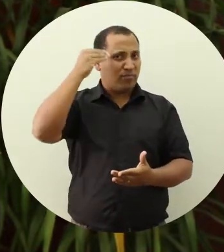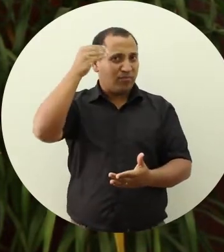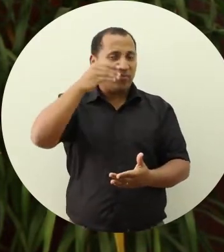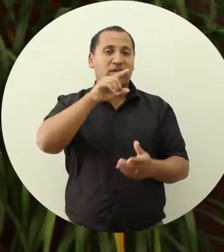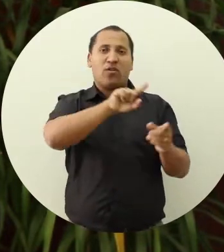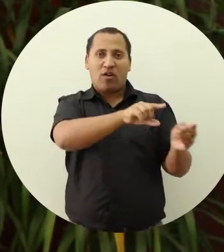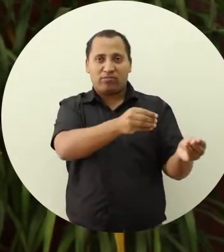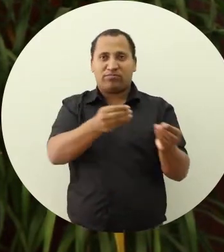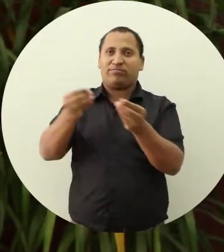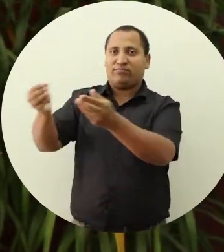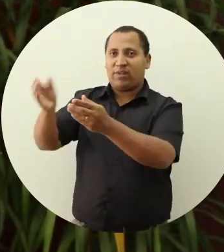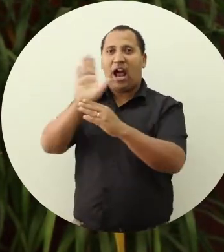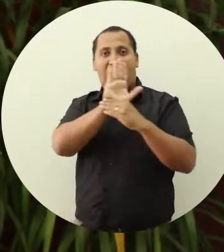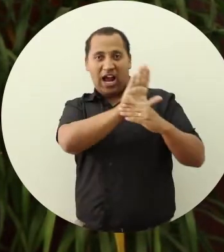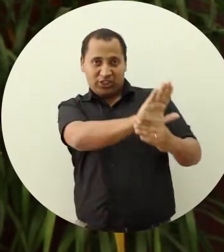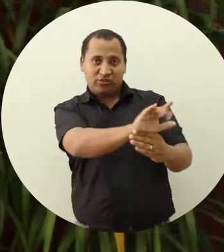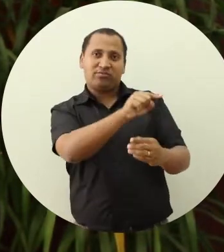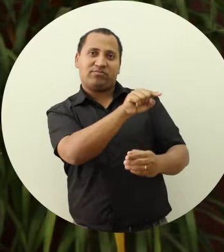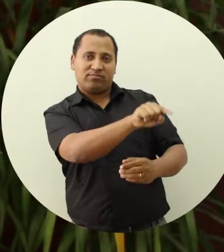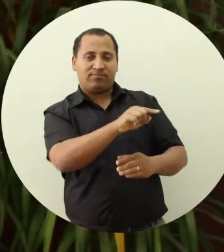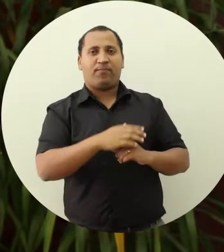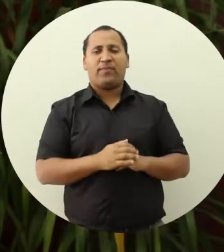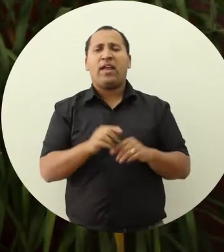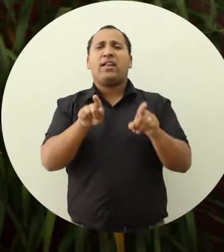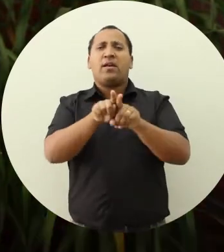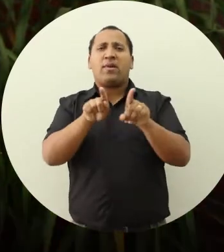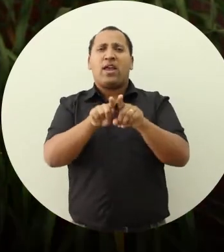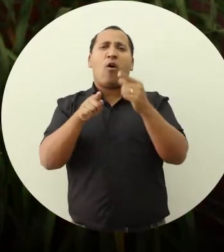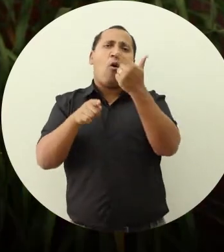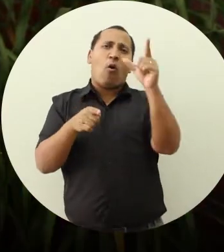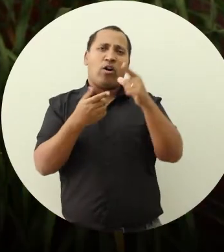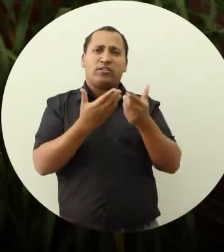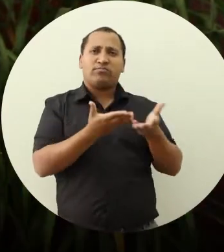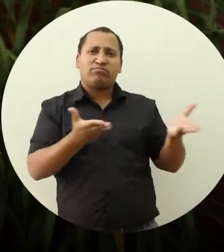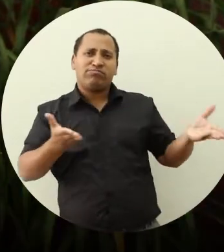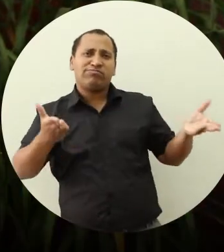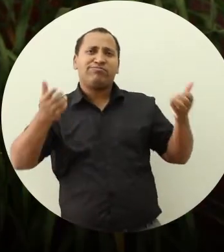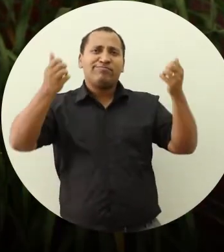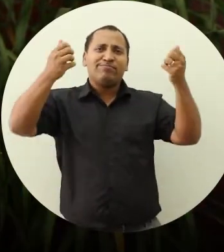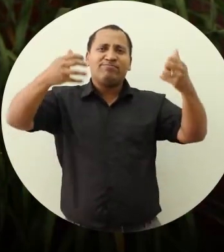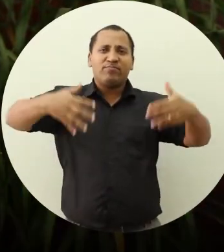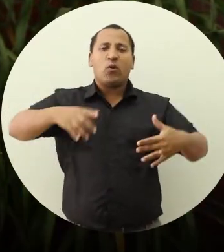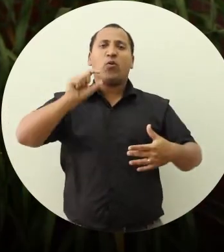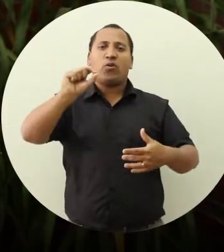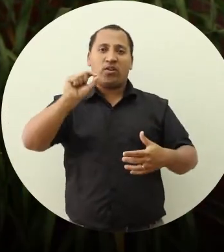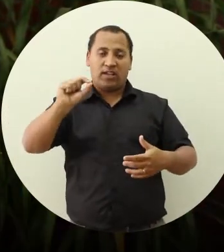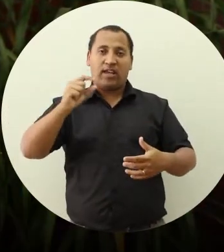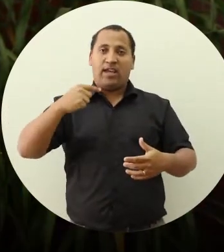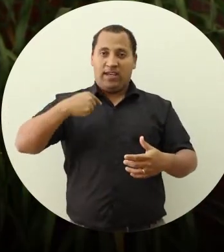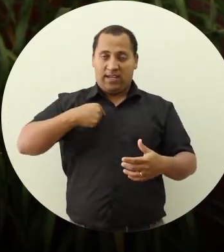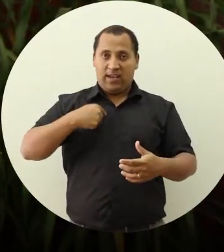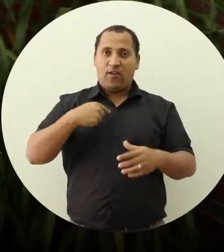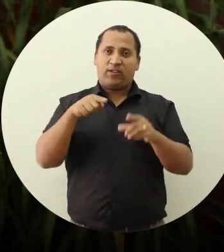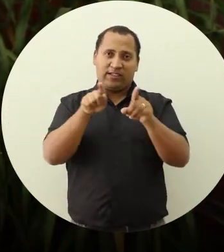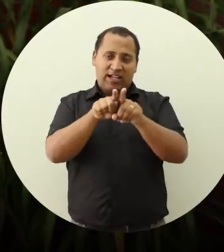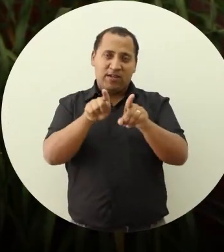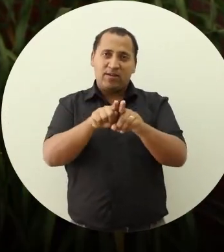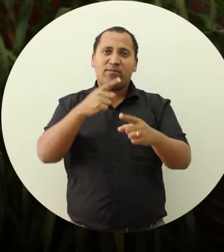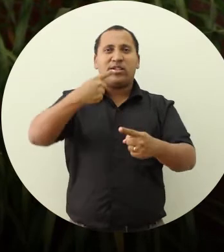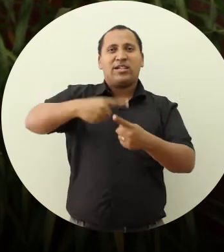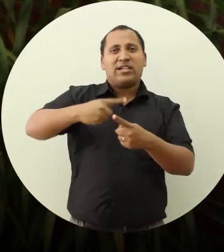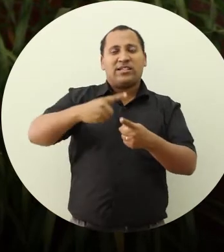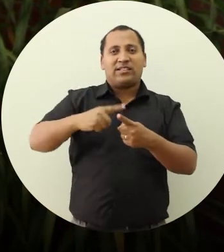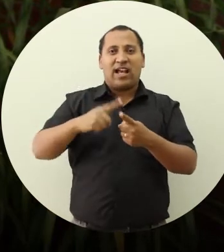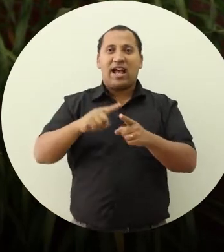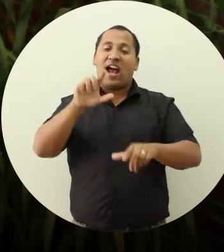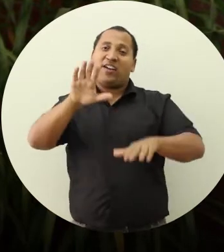aquela dermatite, né? Outras são as dermatocompulsões. As dermatocompulsões são lesões que o paciente também causa em si,